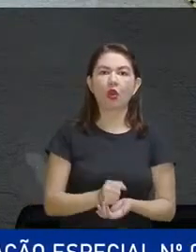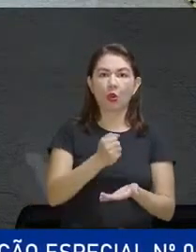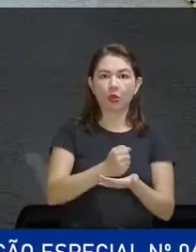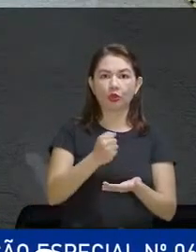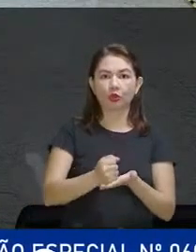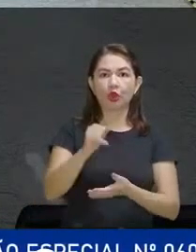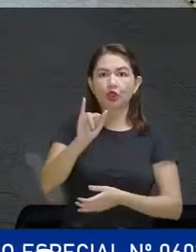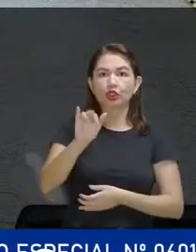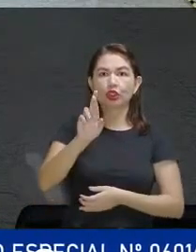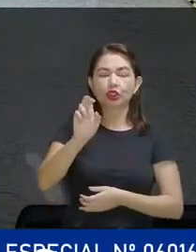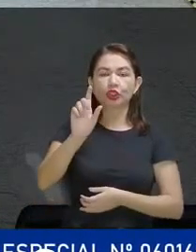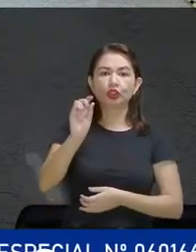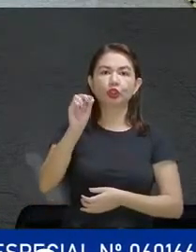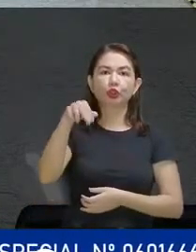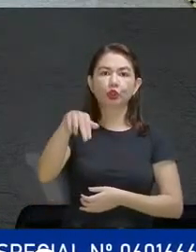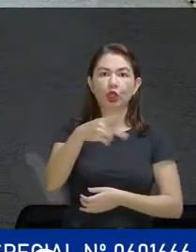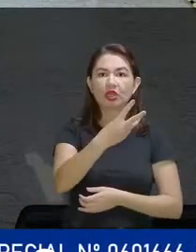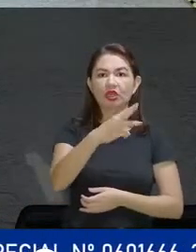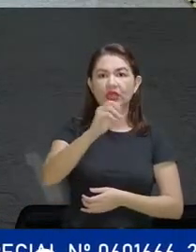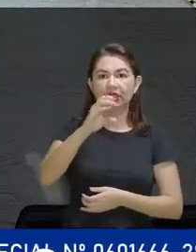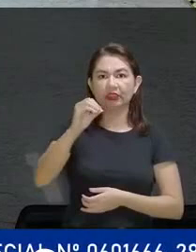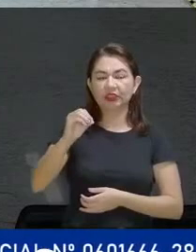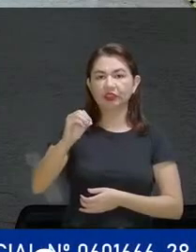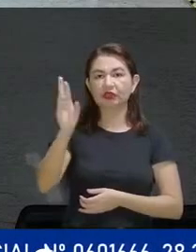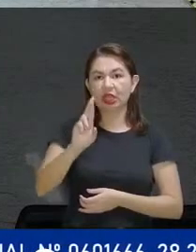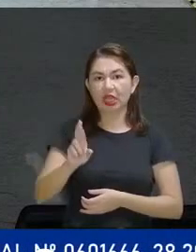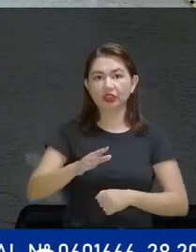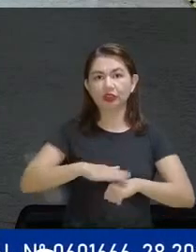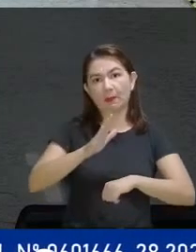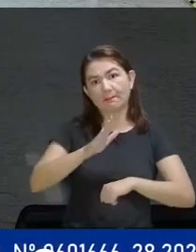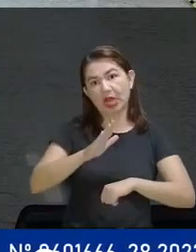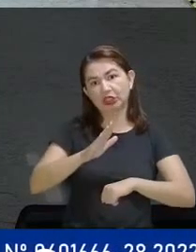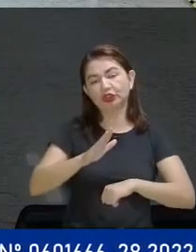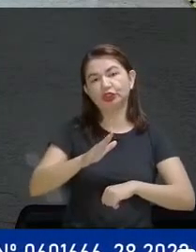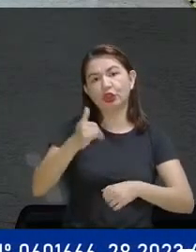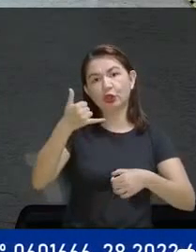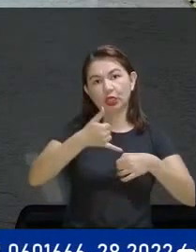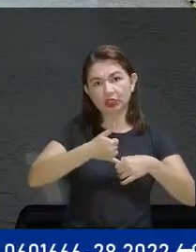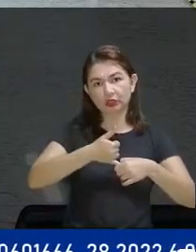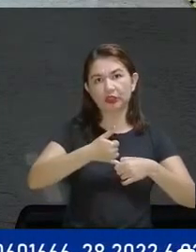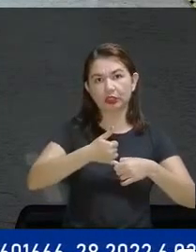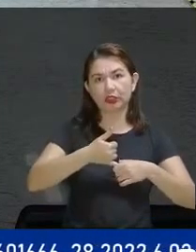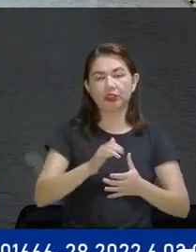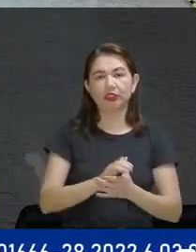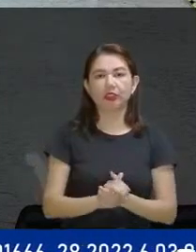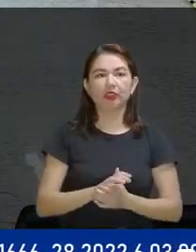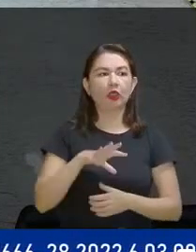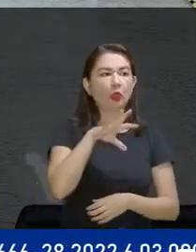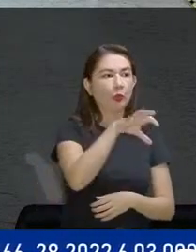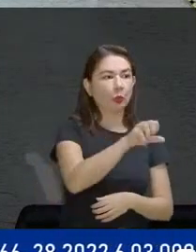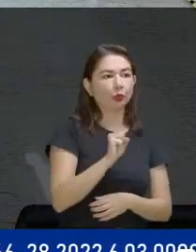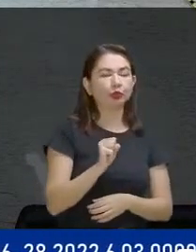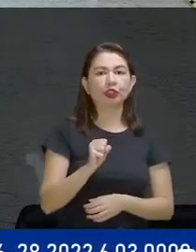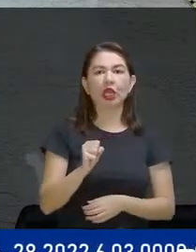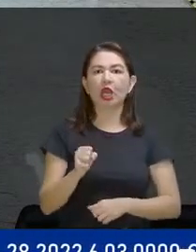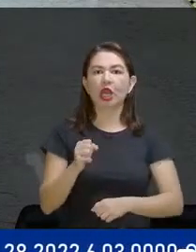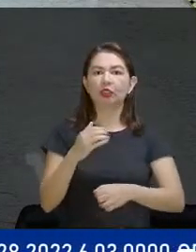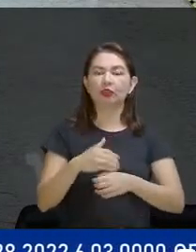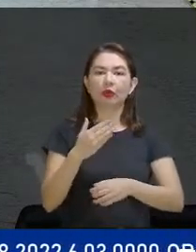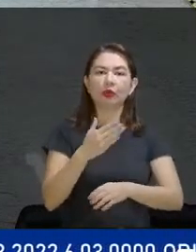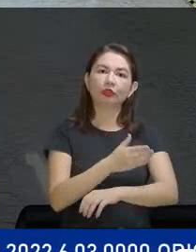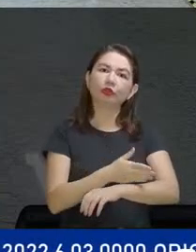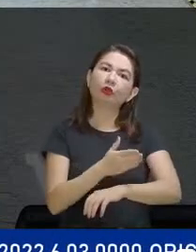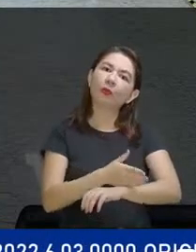R$300, acrescentado pelo valor do combustível, que buscou o senhor Irlon no bairro Novo Horizonte, na residência